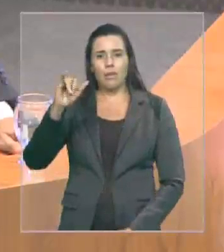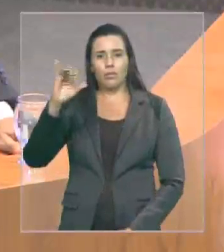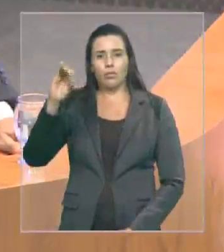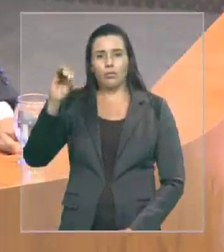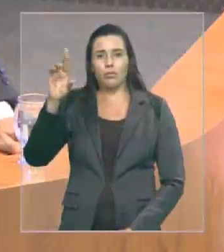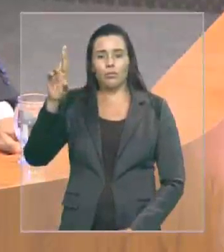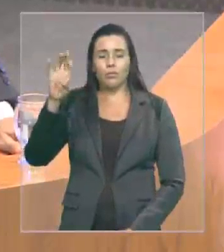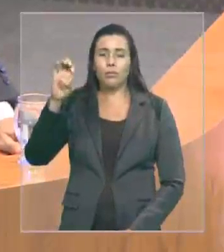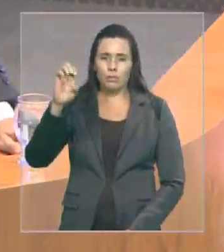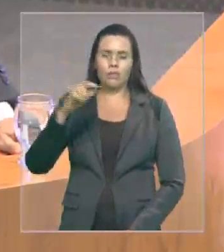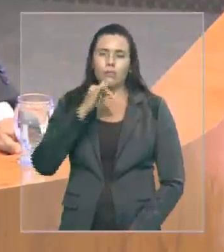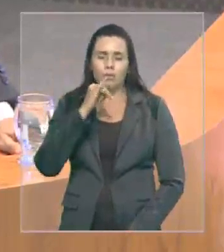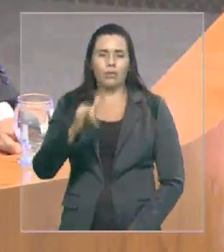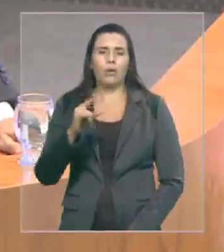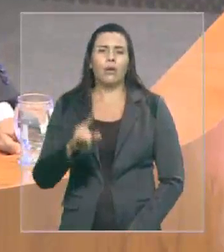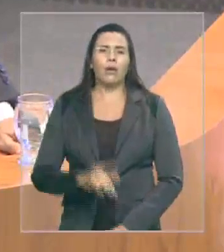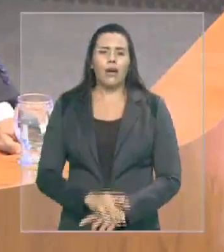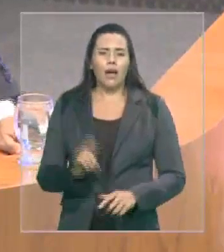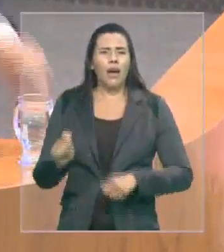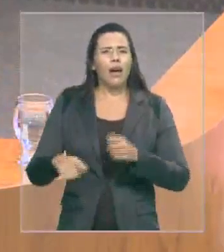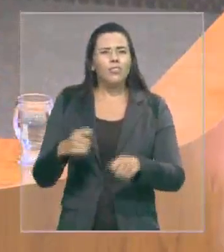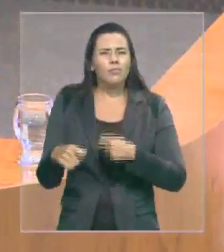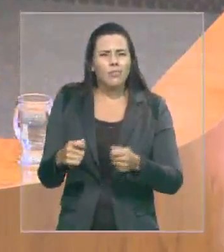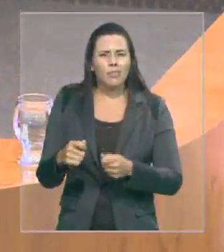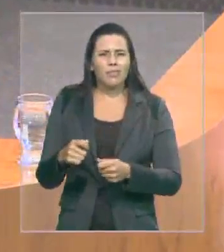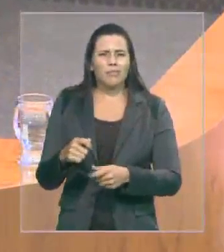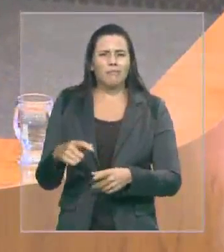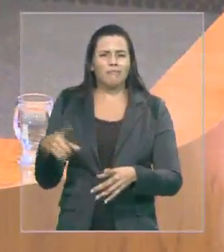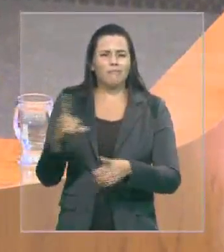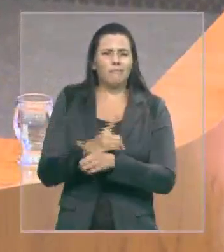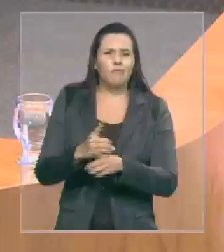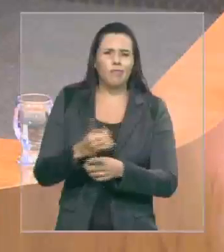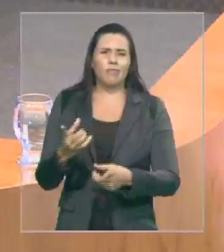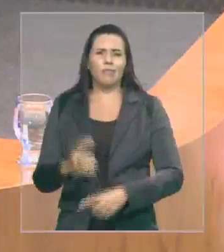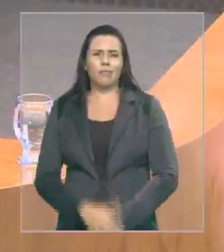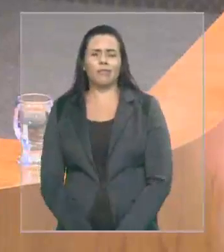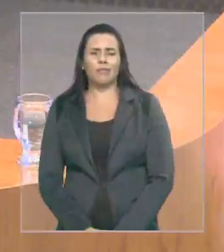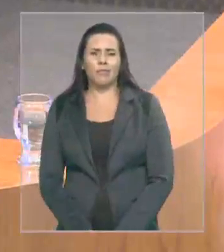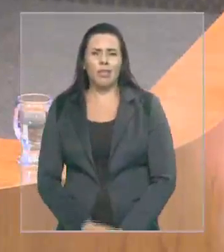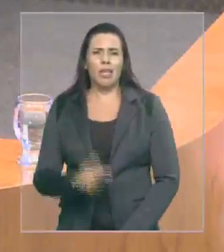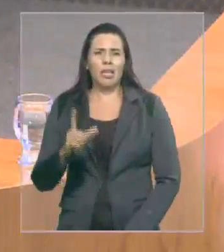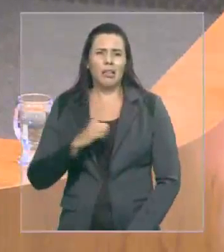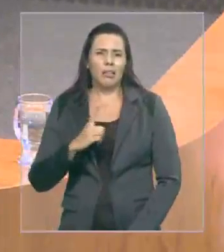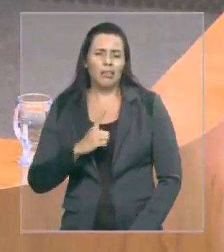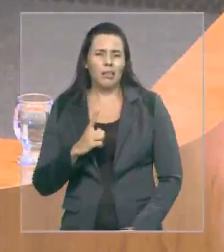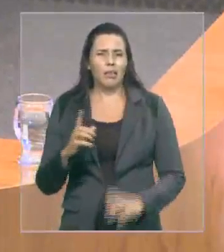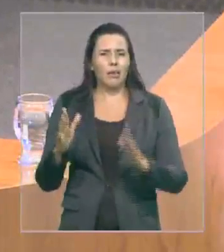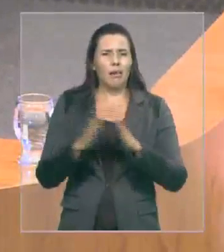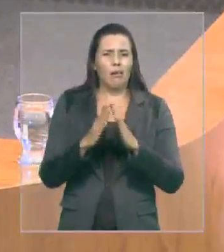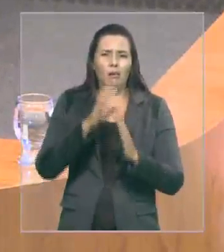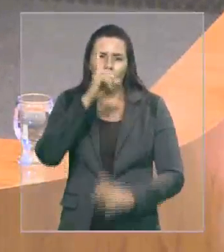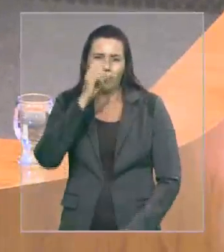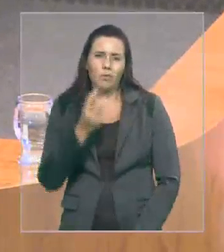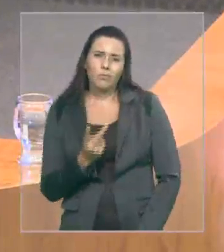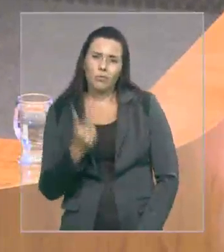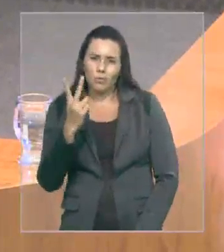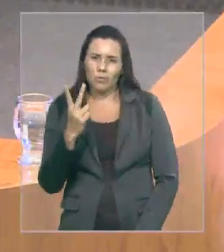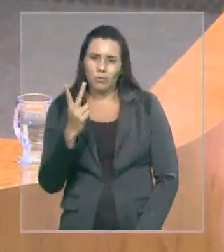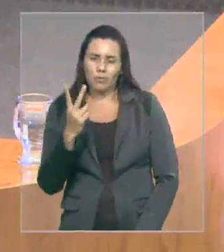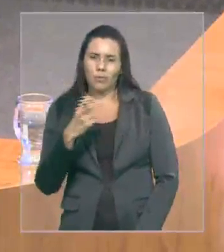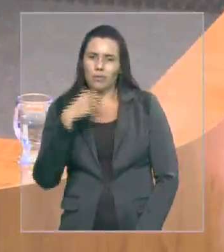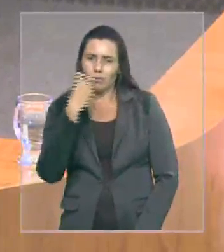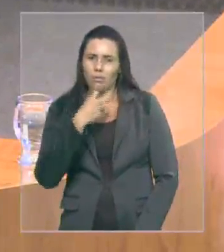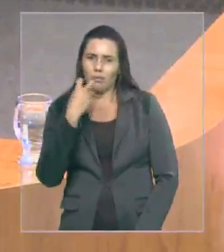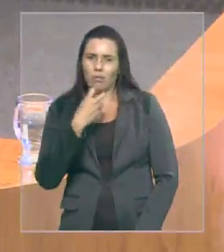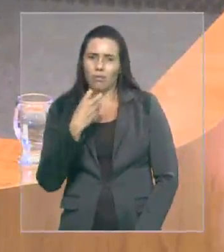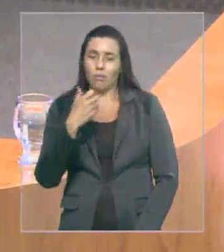desastrosas, que falseia a verdade, que tem 2 hospitais, 2 socorrões, ou melhor, 2 socorrões. Tem